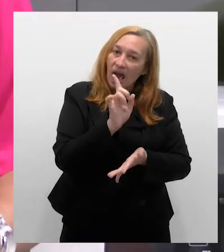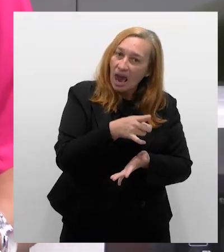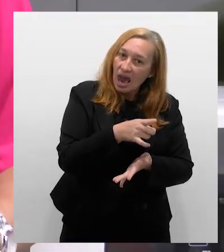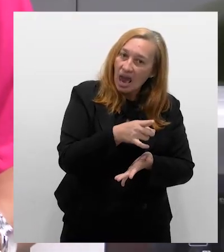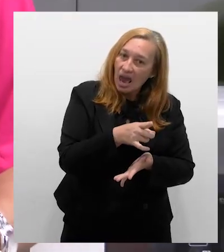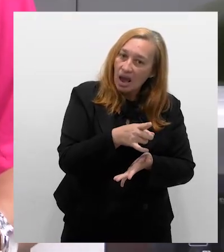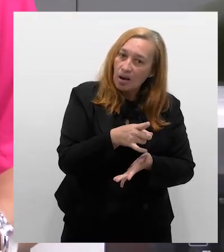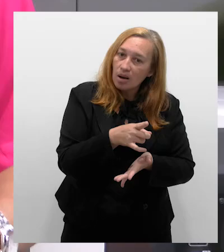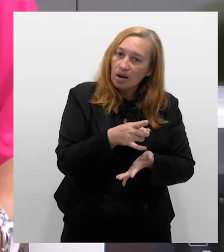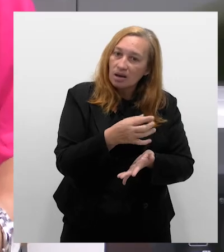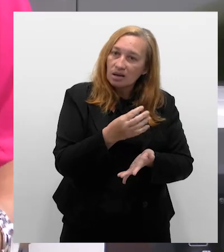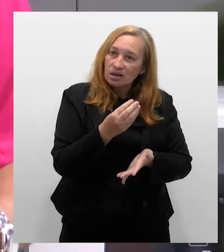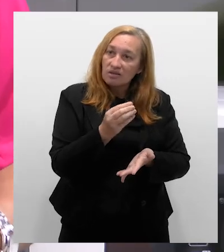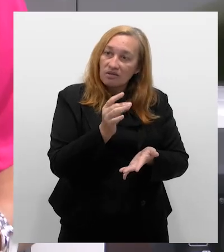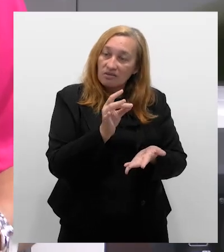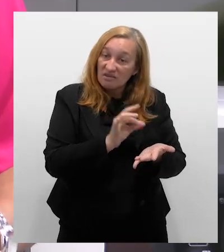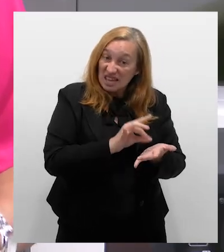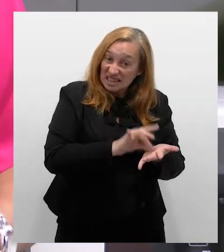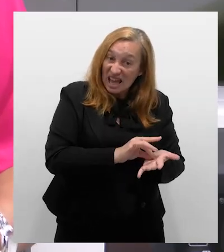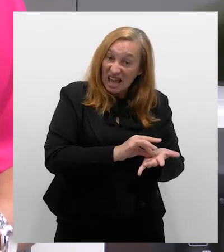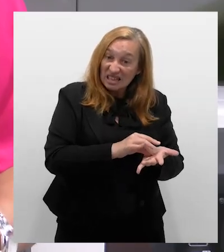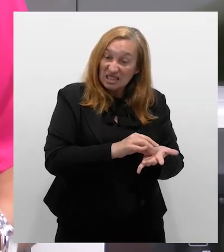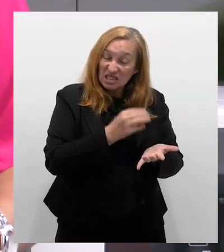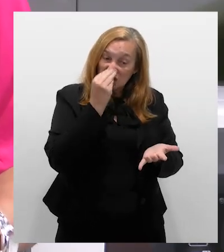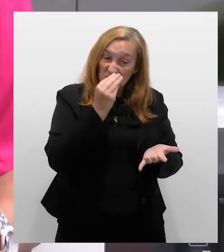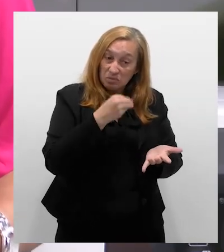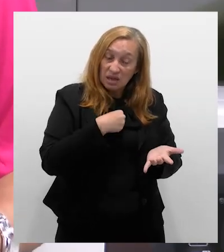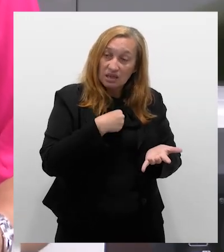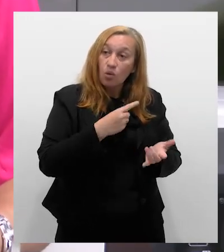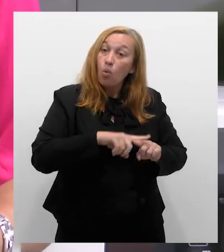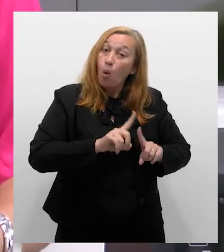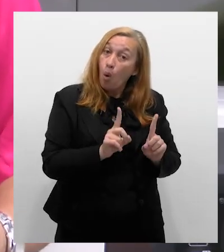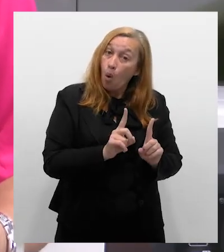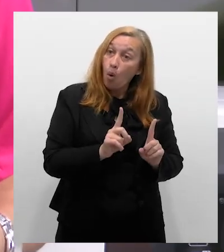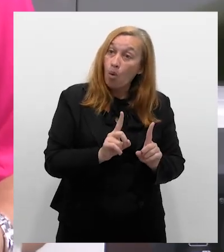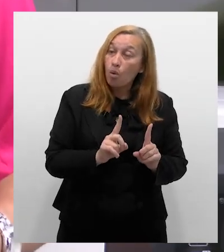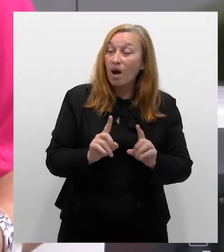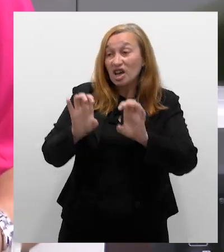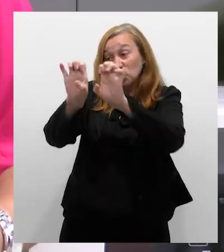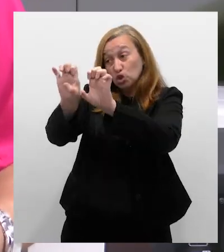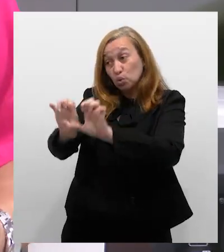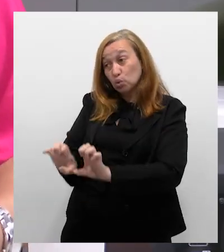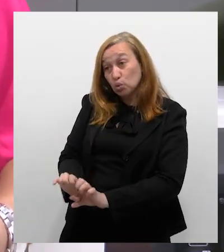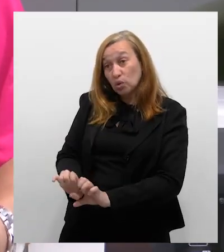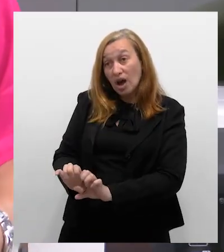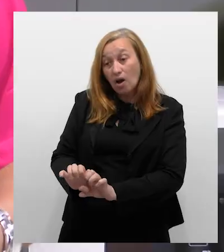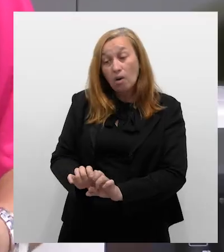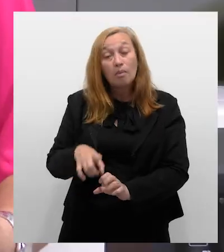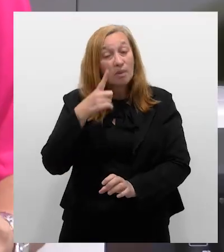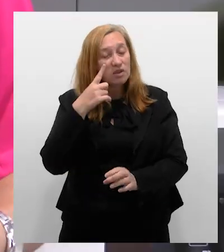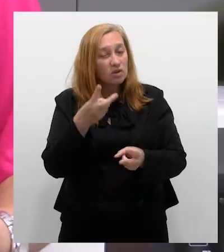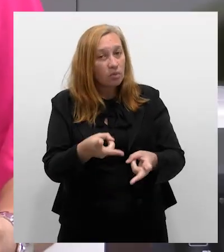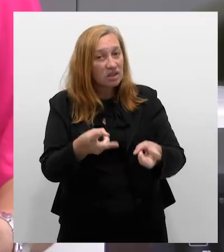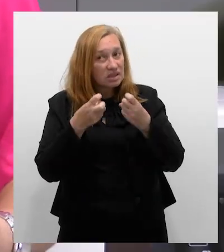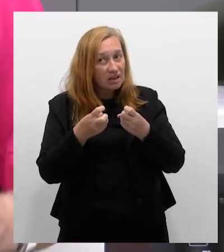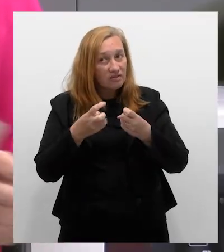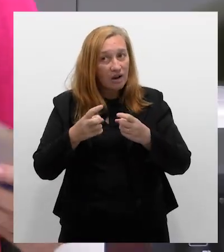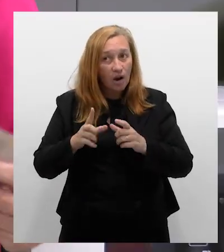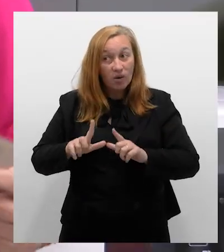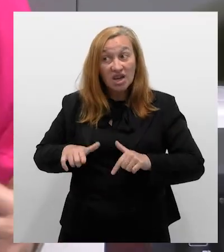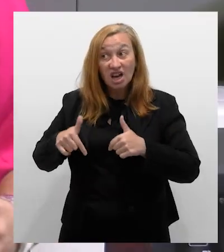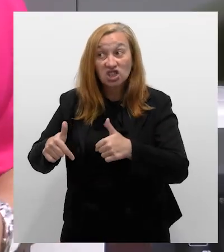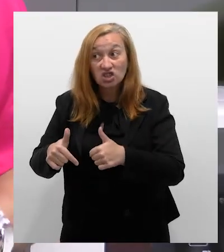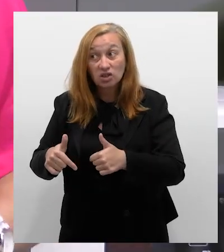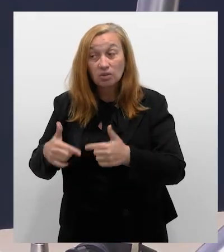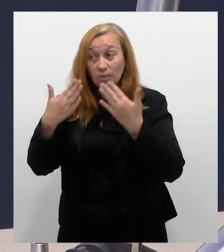é intencional ou estrutural da sociedade, Exatamente. né? Então, quando você percebeu que ele é estrutural, você chamou o cara para conversar, Sim. se apresentou com